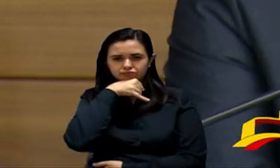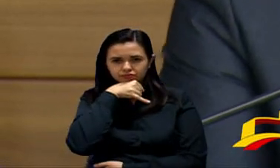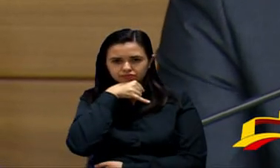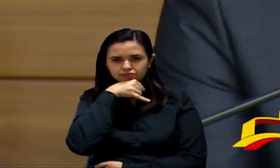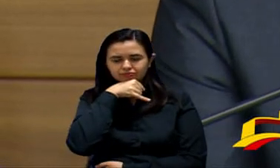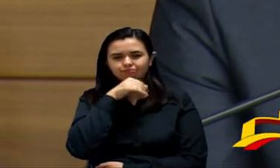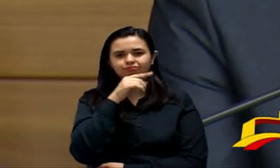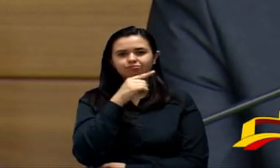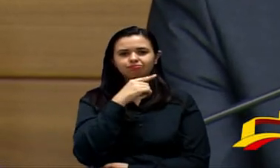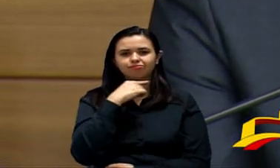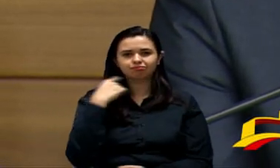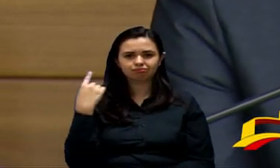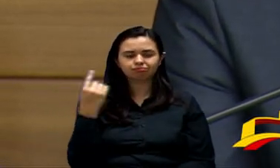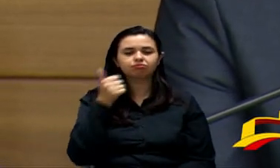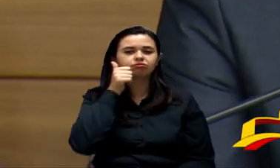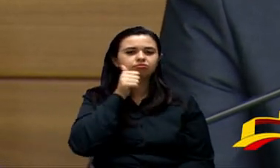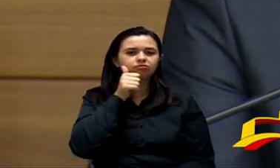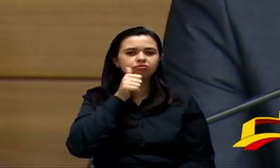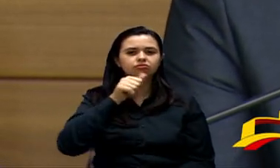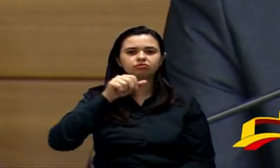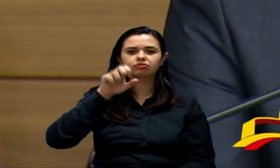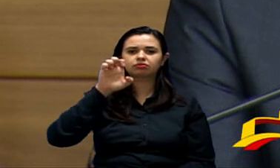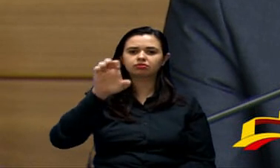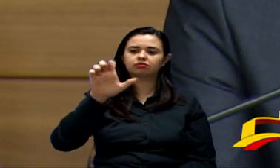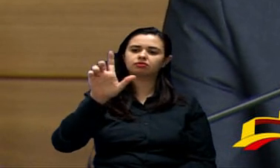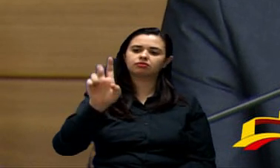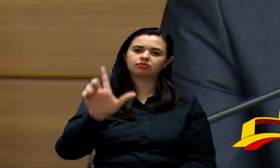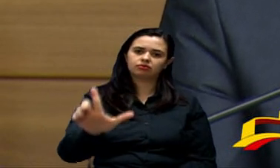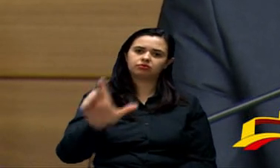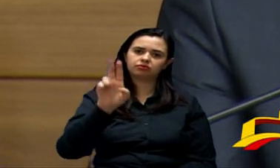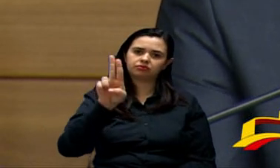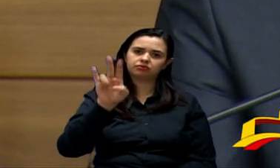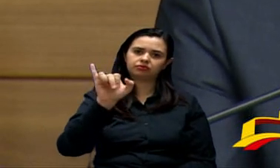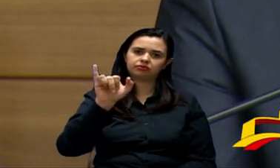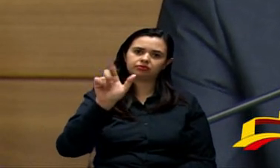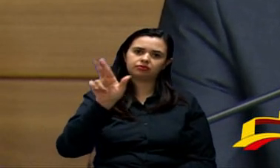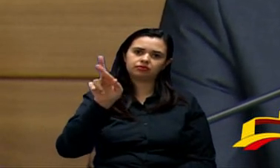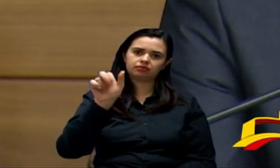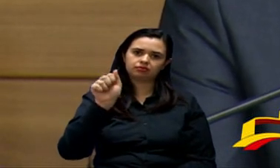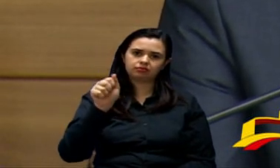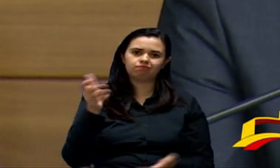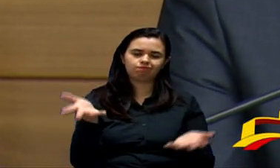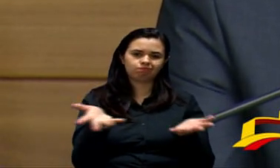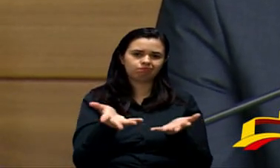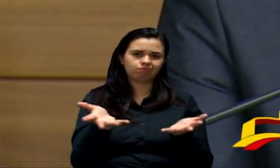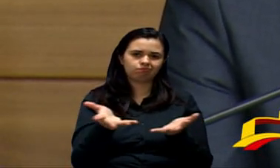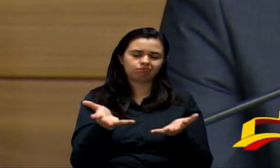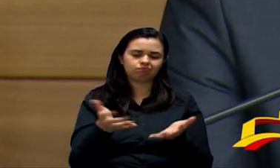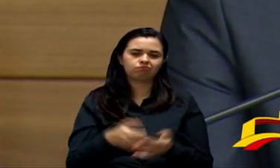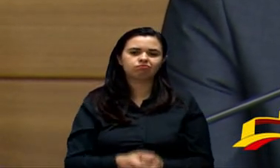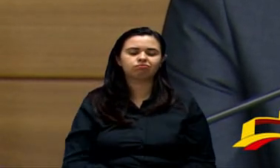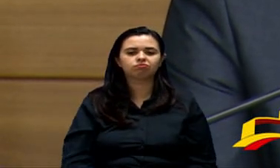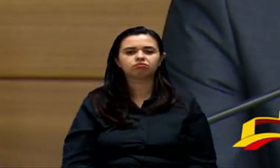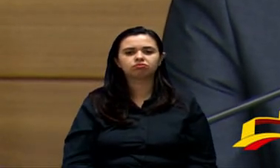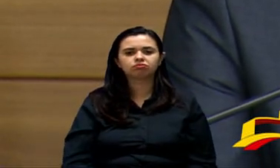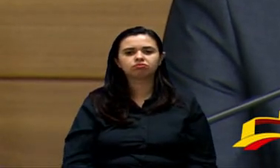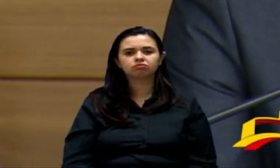pelo falecimento da senhora Elvira Cassiatori Trajano de Souza, ocorrido na data de hoje.